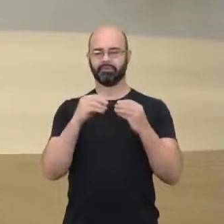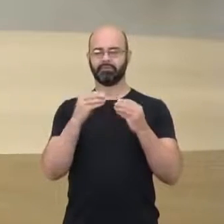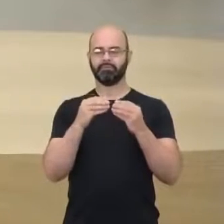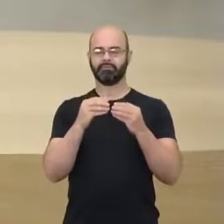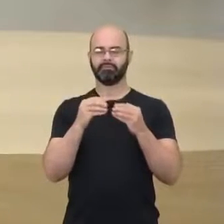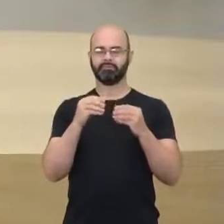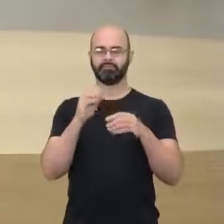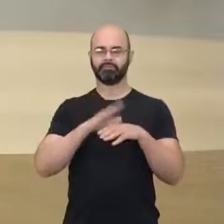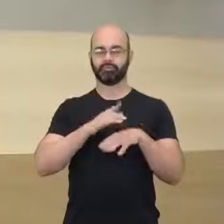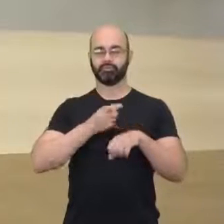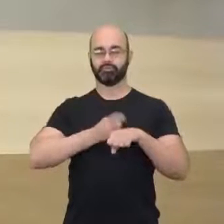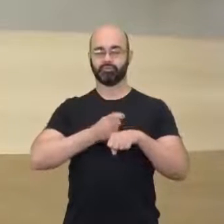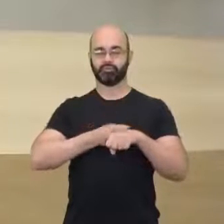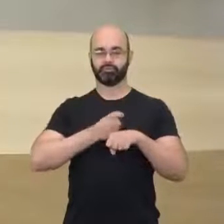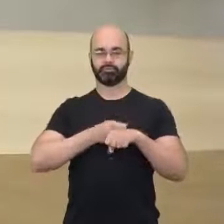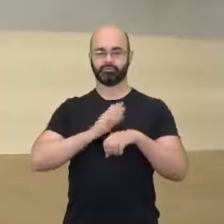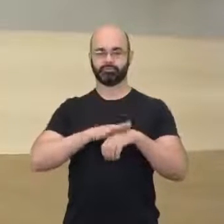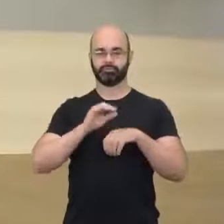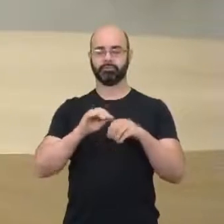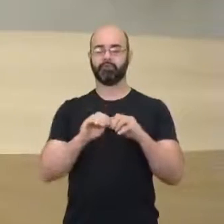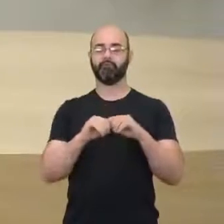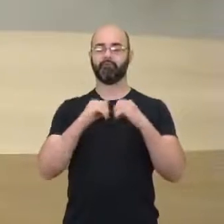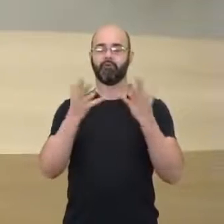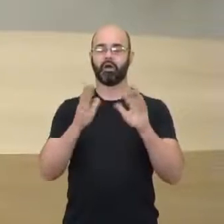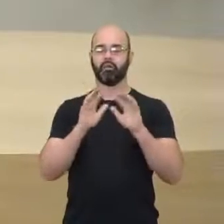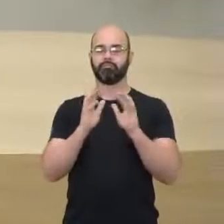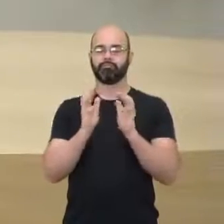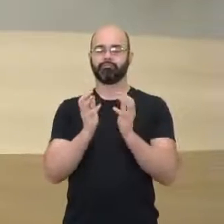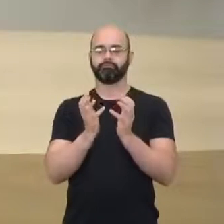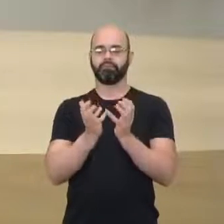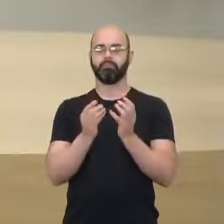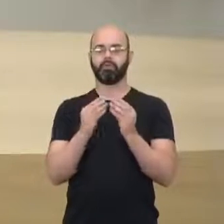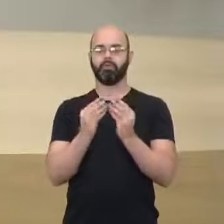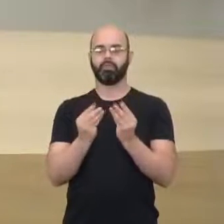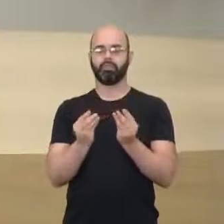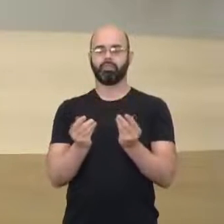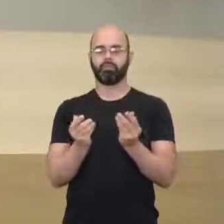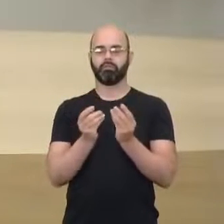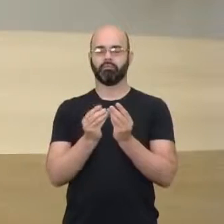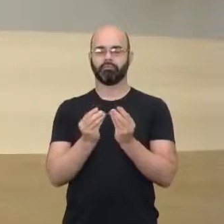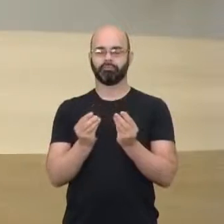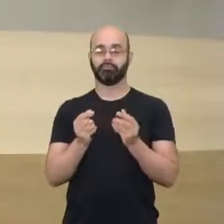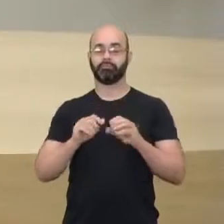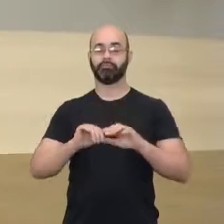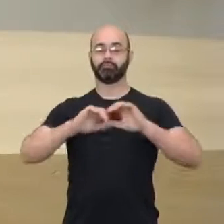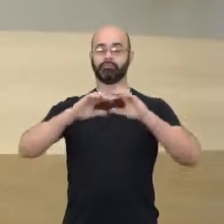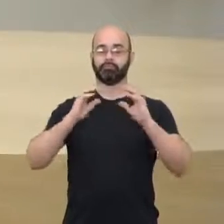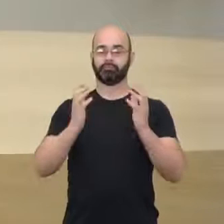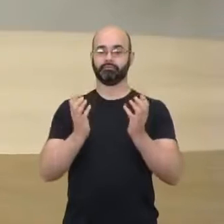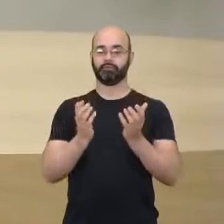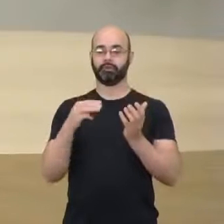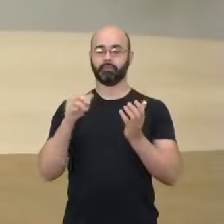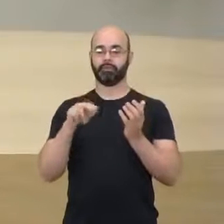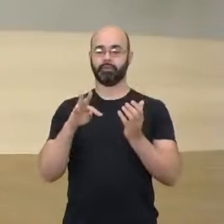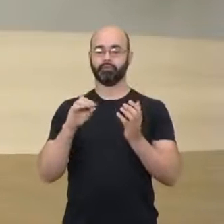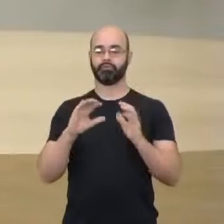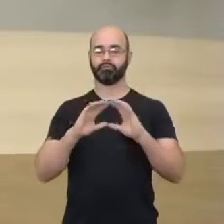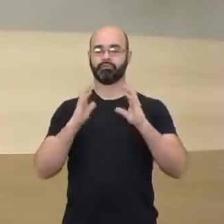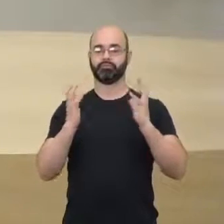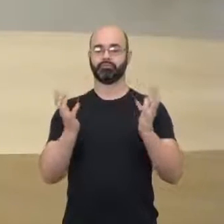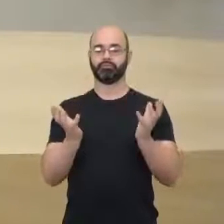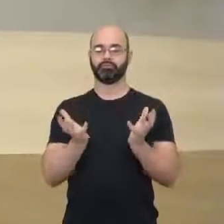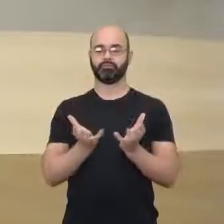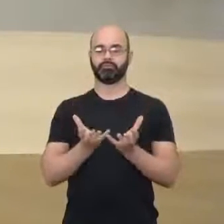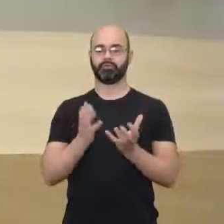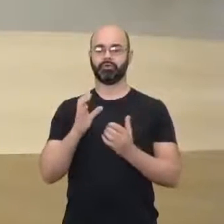ser sólido, e mais exterior que vai ser líquido, e aí depois você tem o manto, e depois você vai ter a crosta. Bom, como é que eu fiz